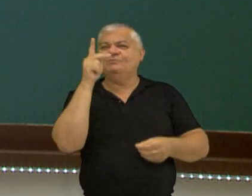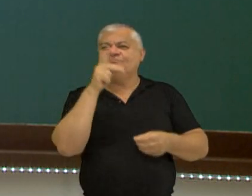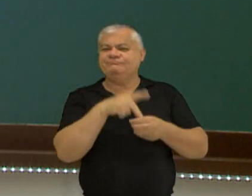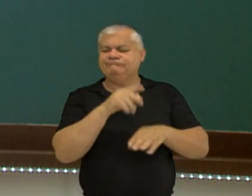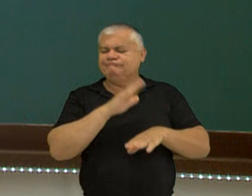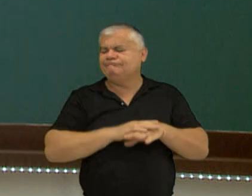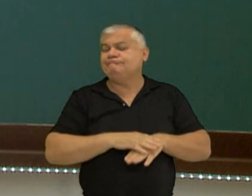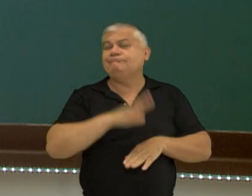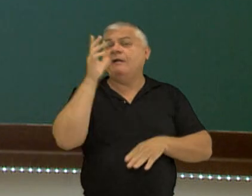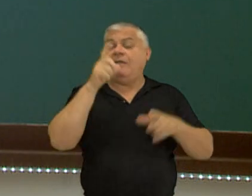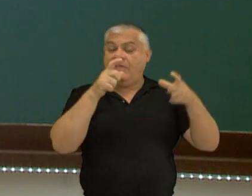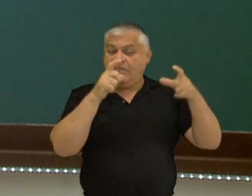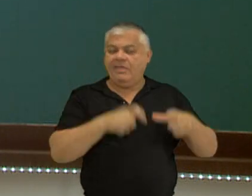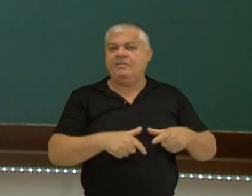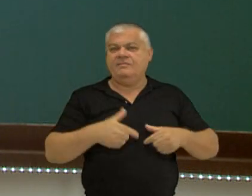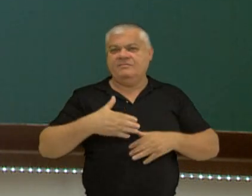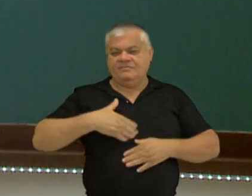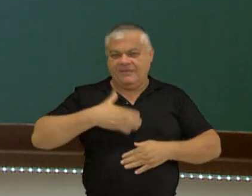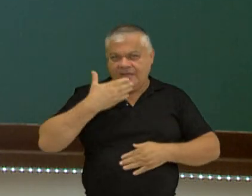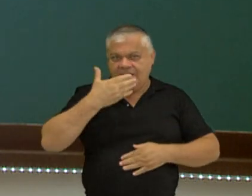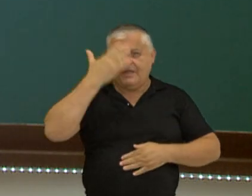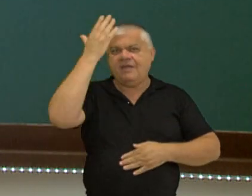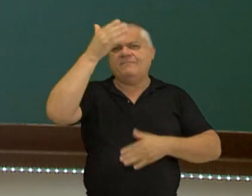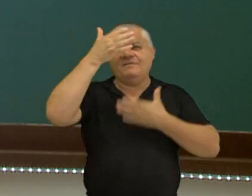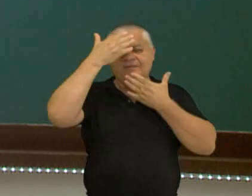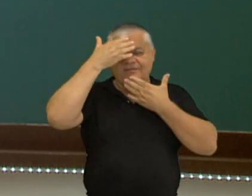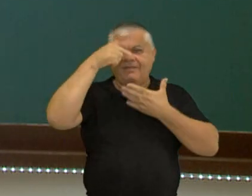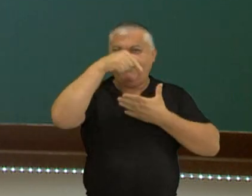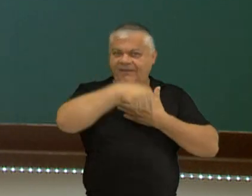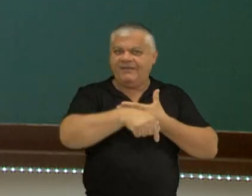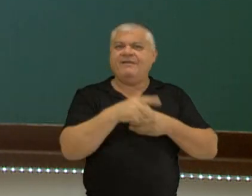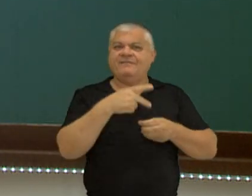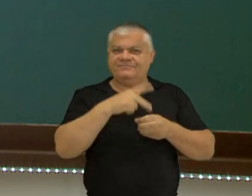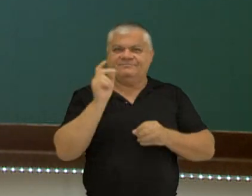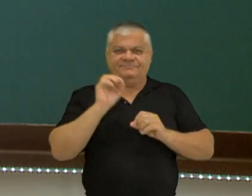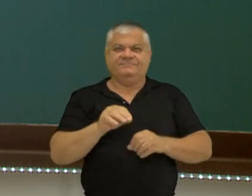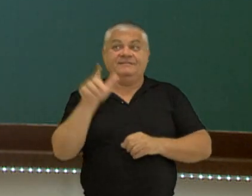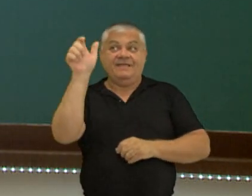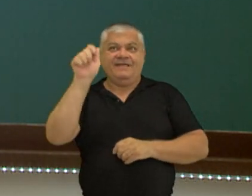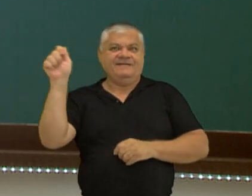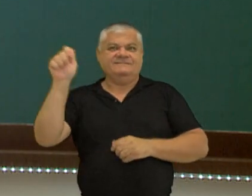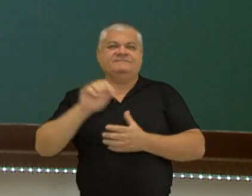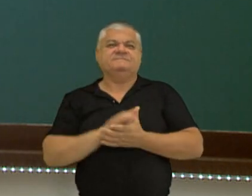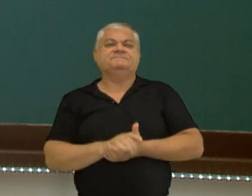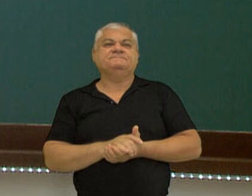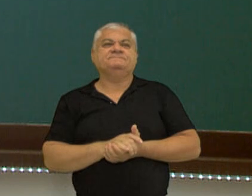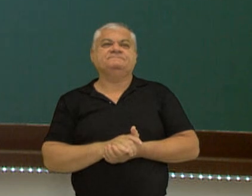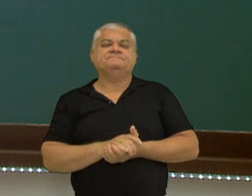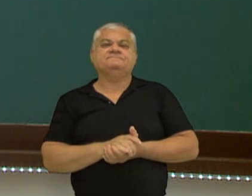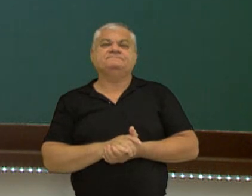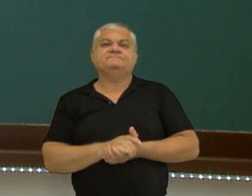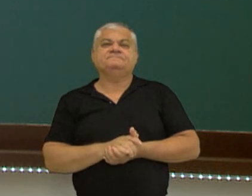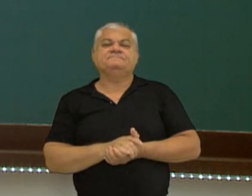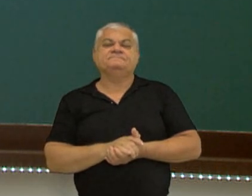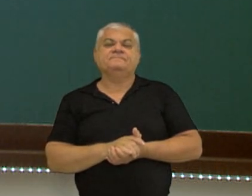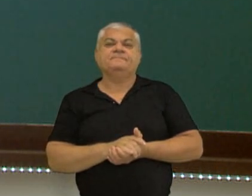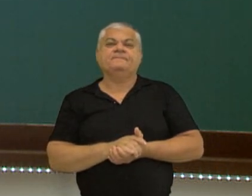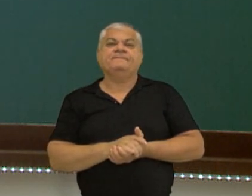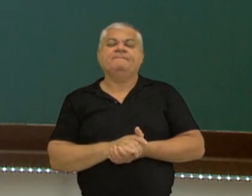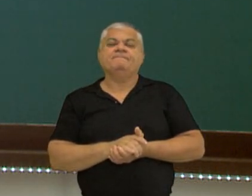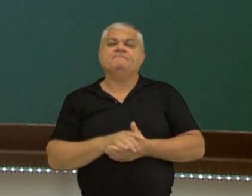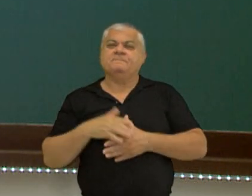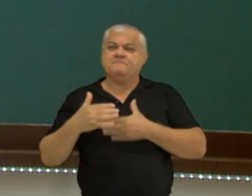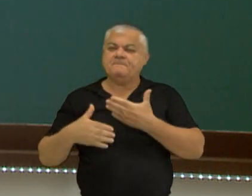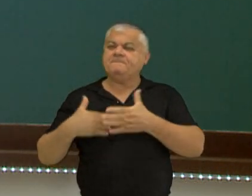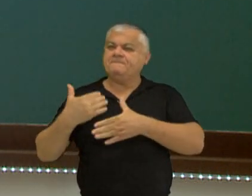maior quantidade dele fica onde? Fica no Oriente Médio, fica na Ásia, tá? Aí, continuando ali, o nosso